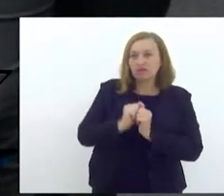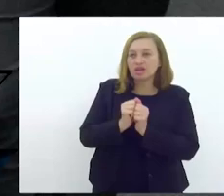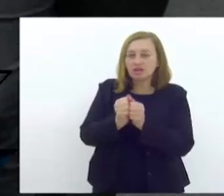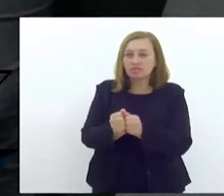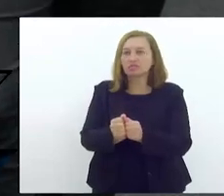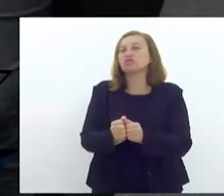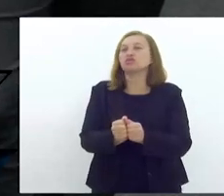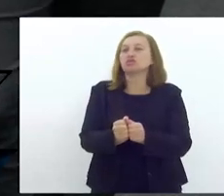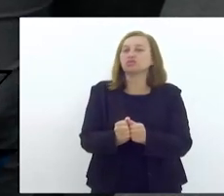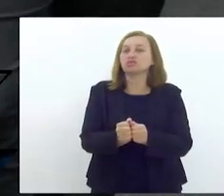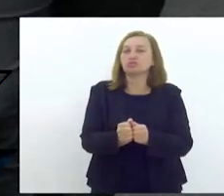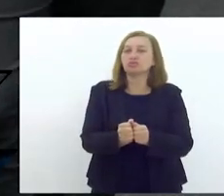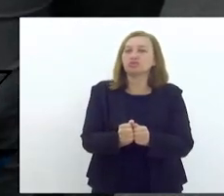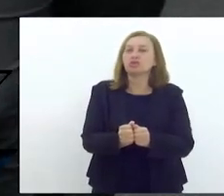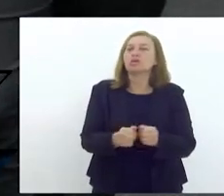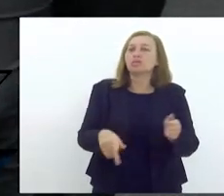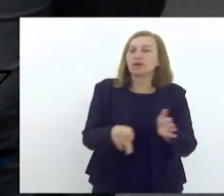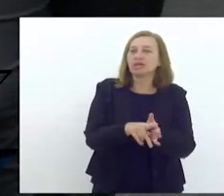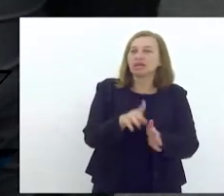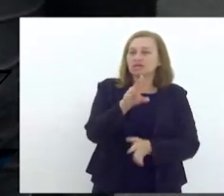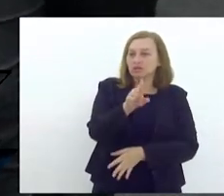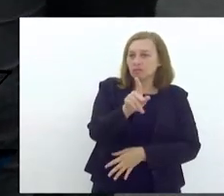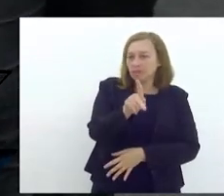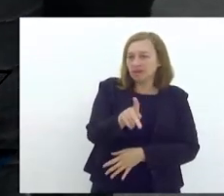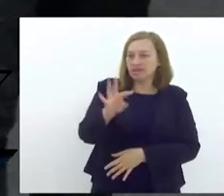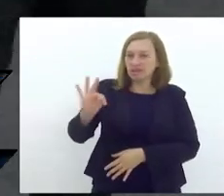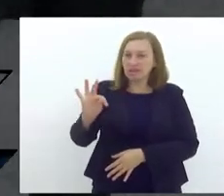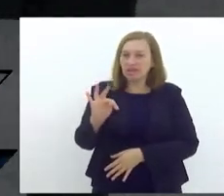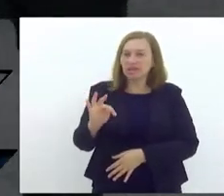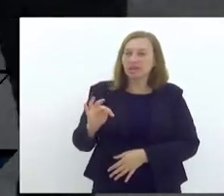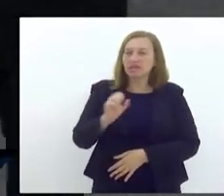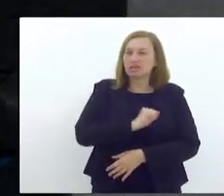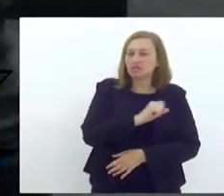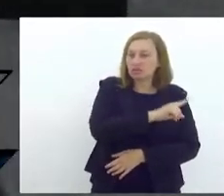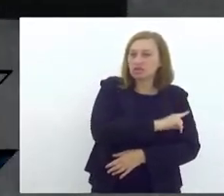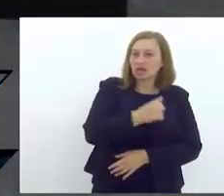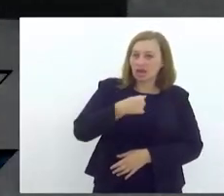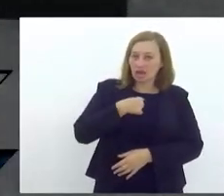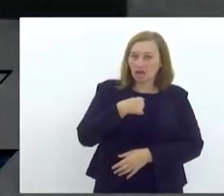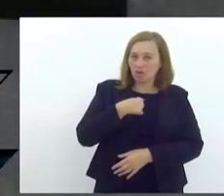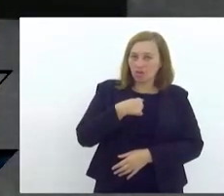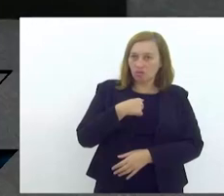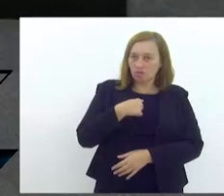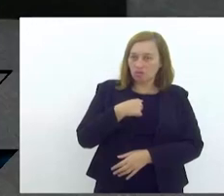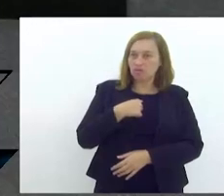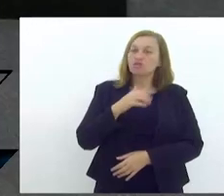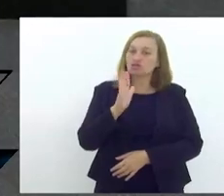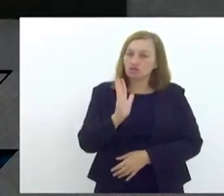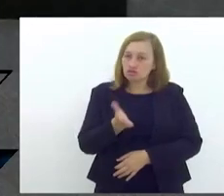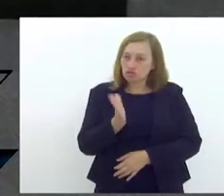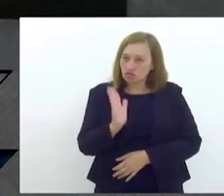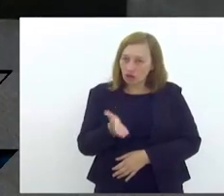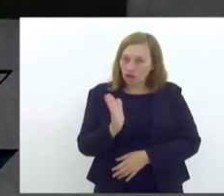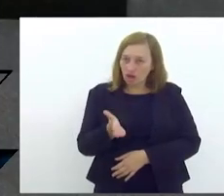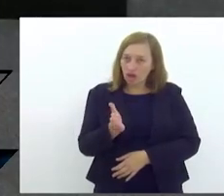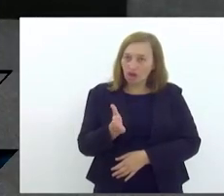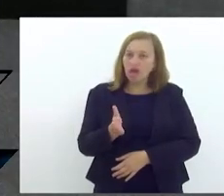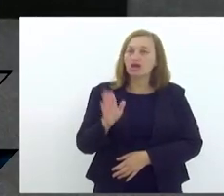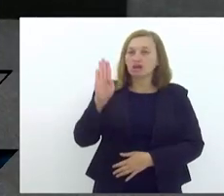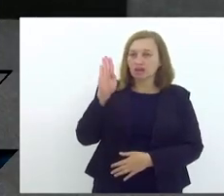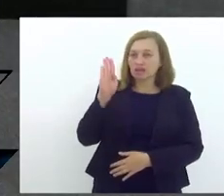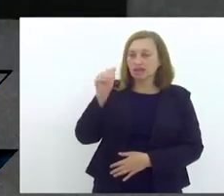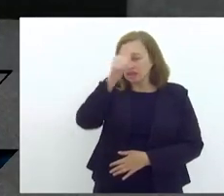da cidade de Itaboraí é do PT e em São Gonçalo eu mesmo serei o candidato já deliberado por dentro do partido candidato